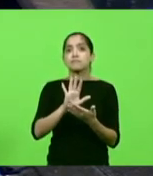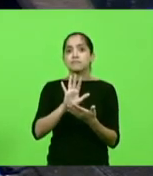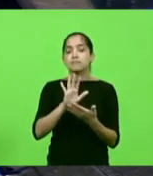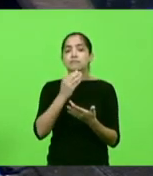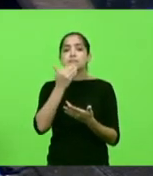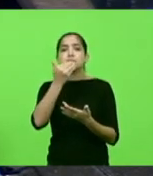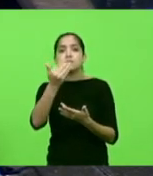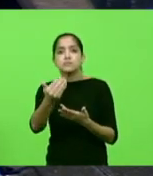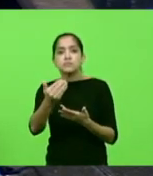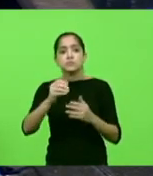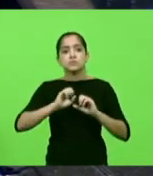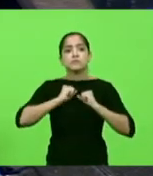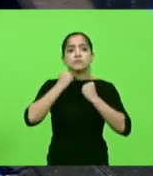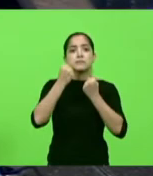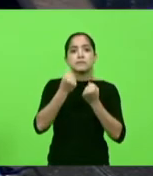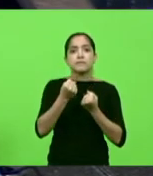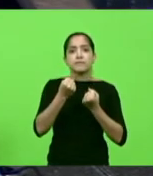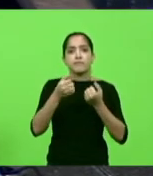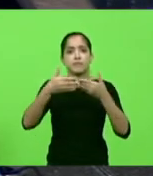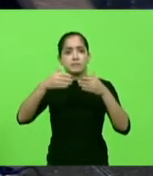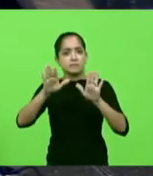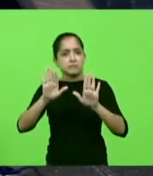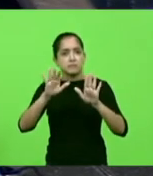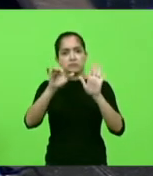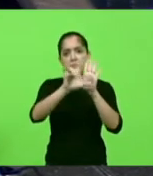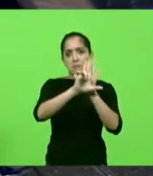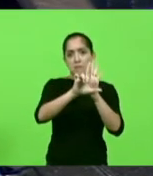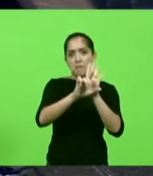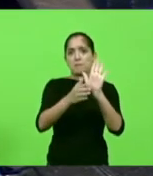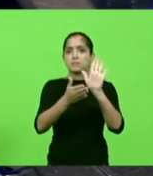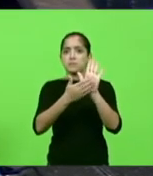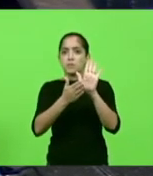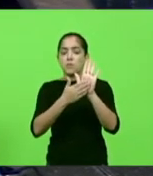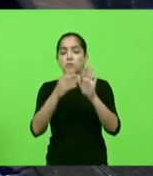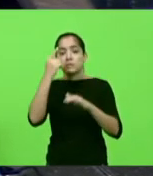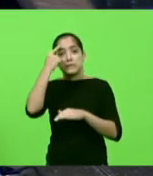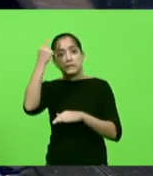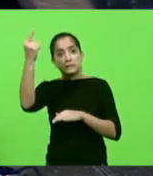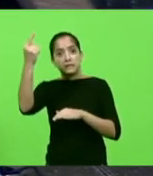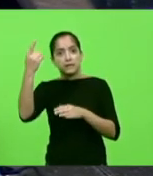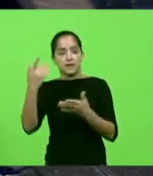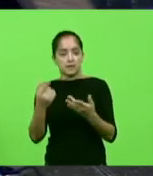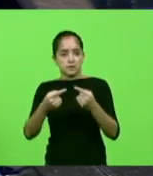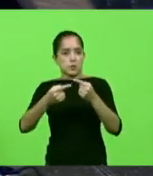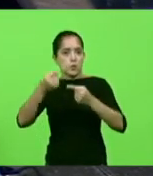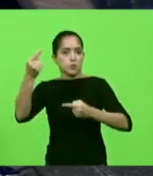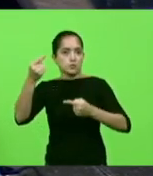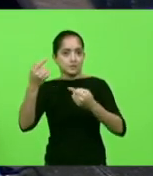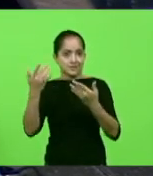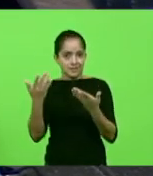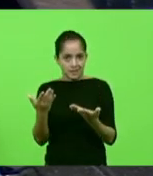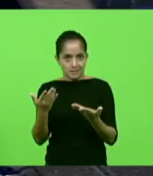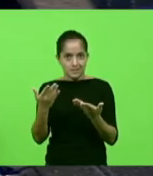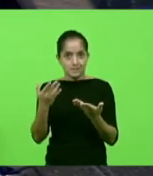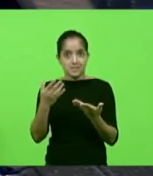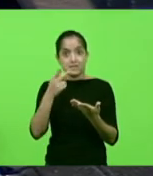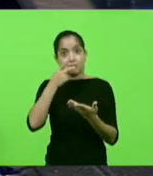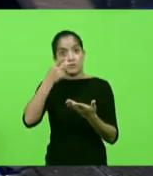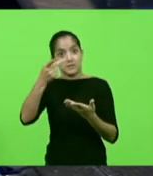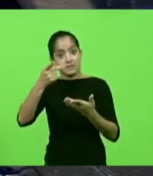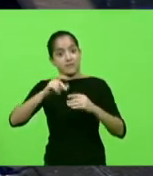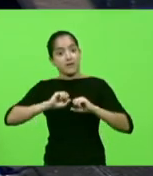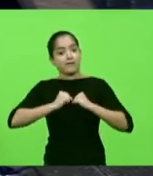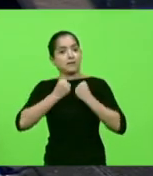pedir para que você defenda abertamente leis, propostas e ideias que sejam absolutamente contrárias ao que você disse que